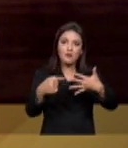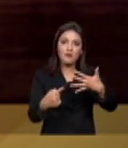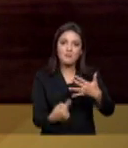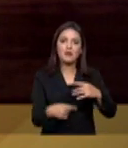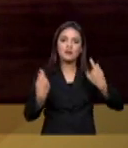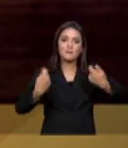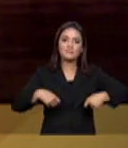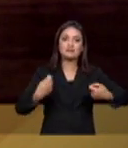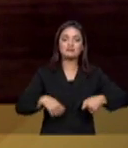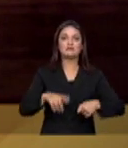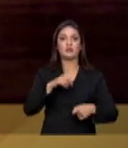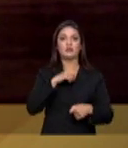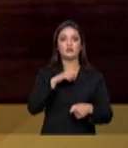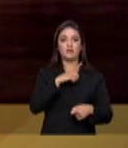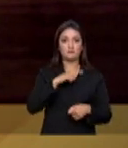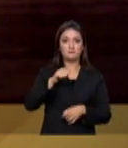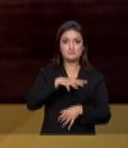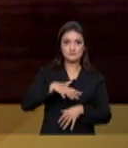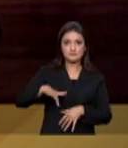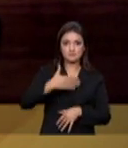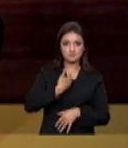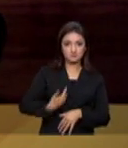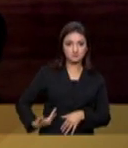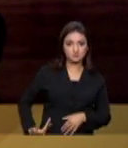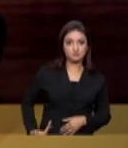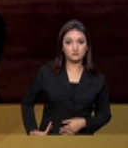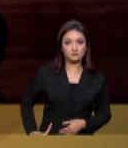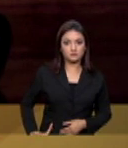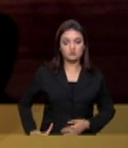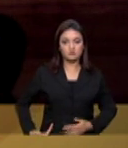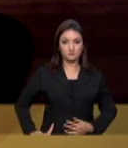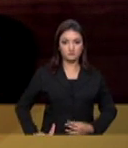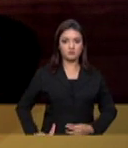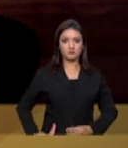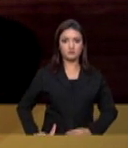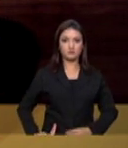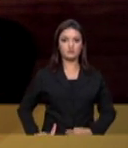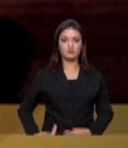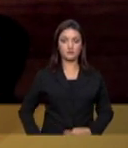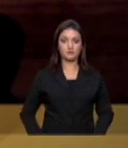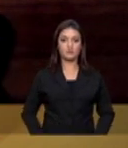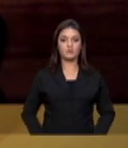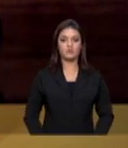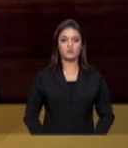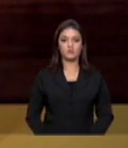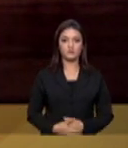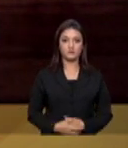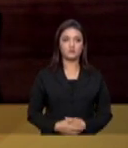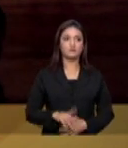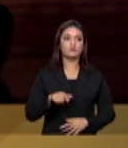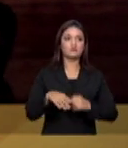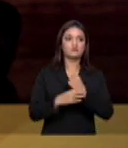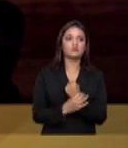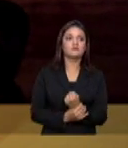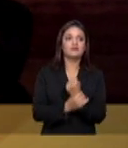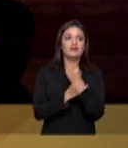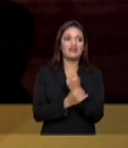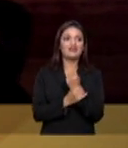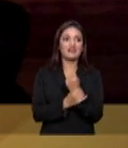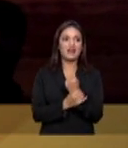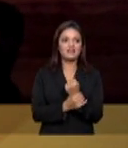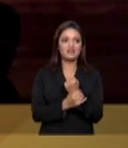aplicáveis aos bens públicos adequadas as terra indígena São garantir